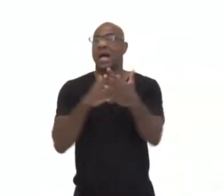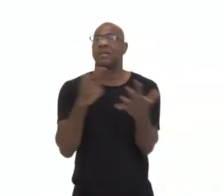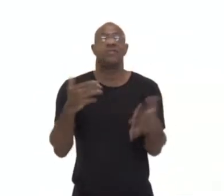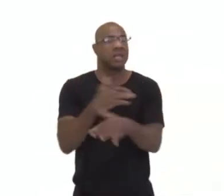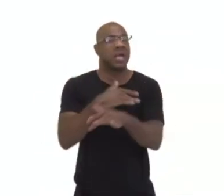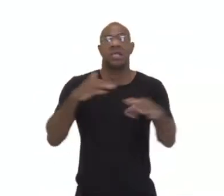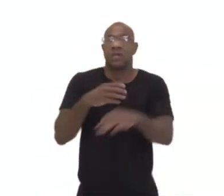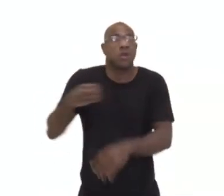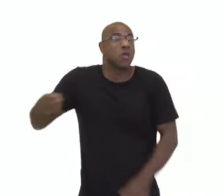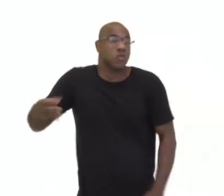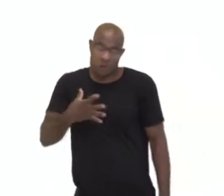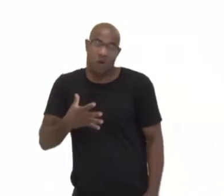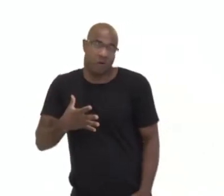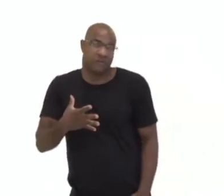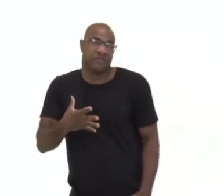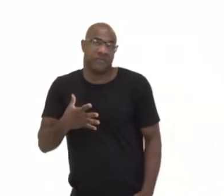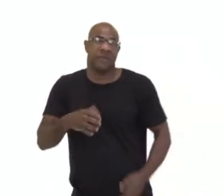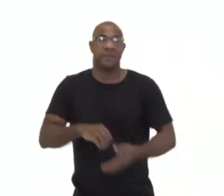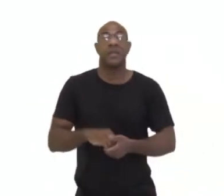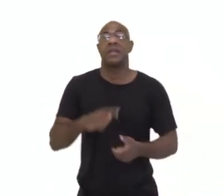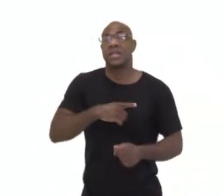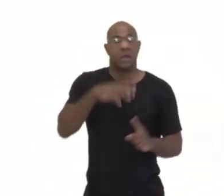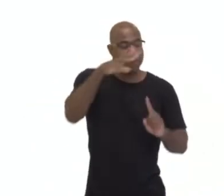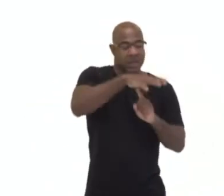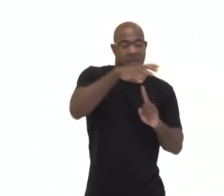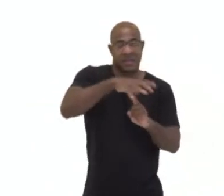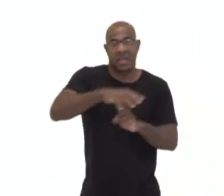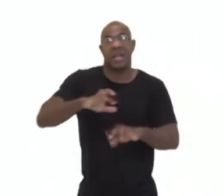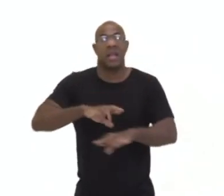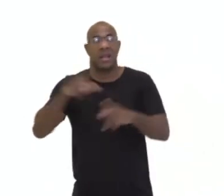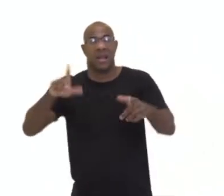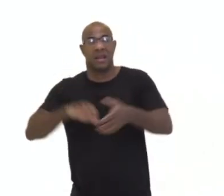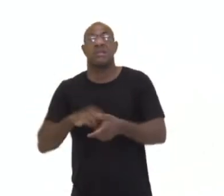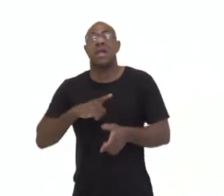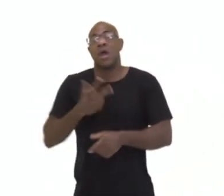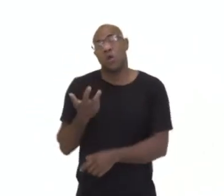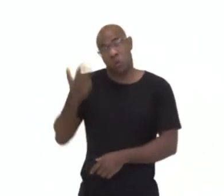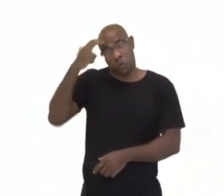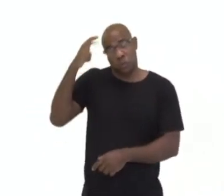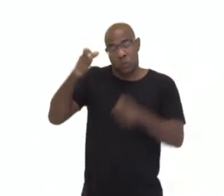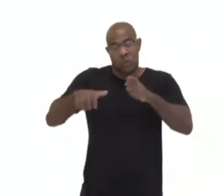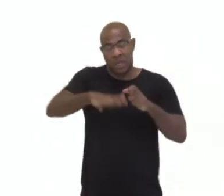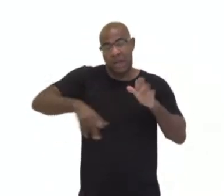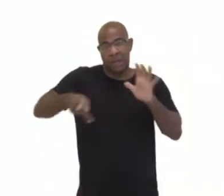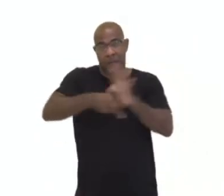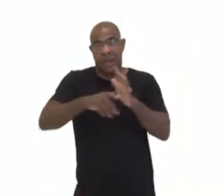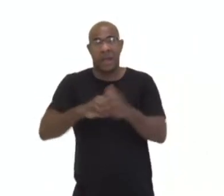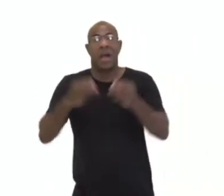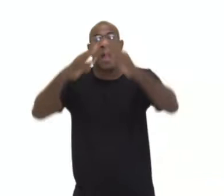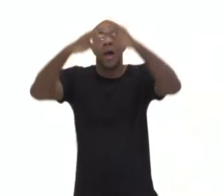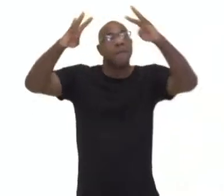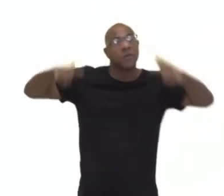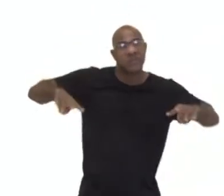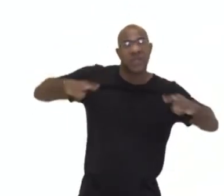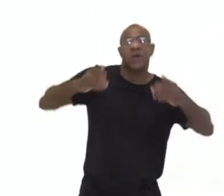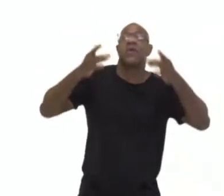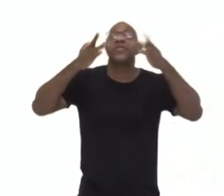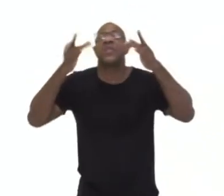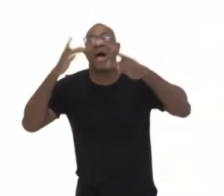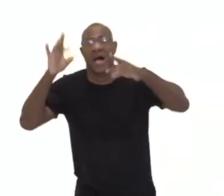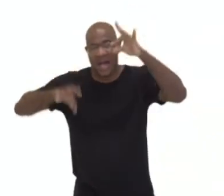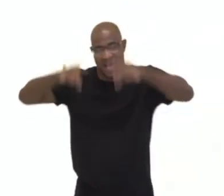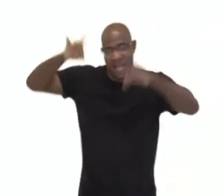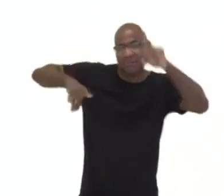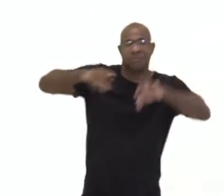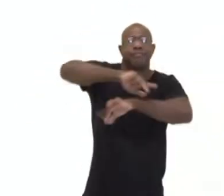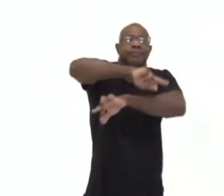madura, como a Feira do Livro, espaços de cultura, museus, teatros, galerias de